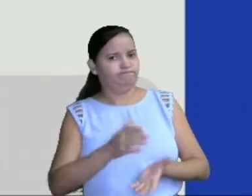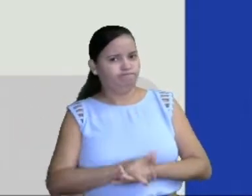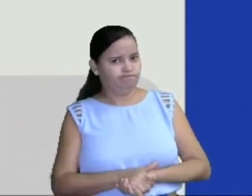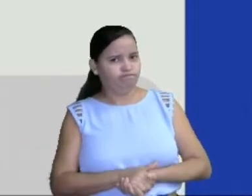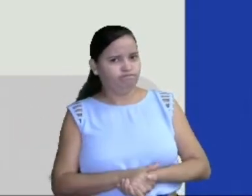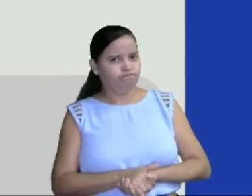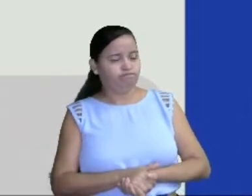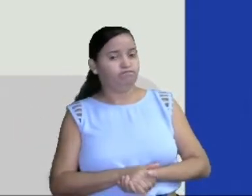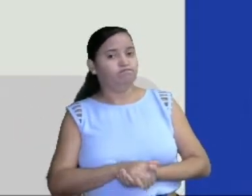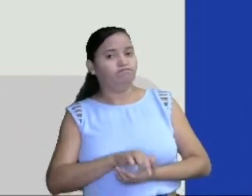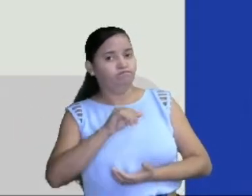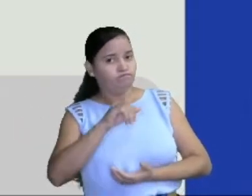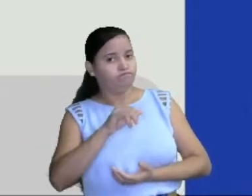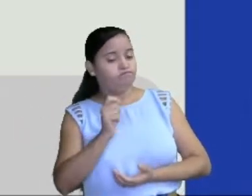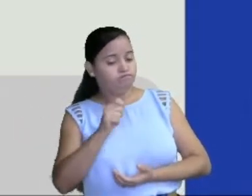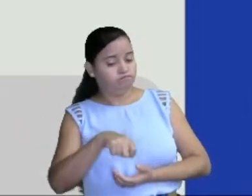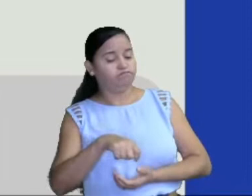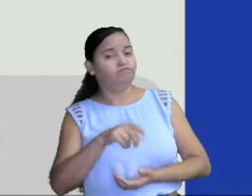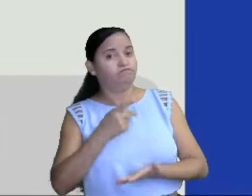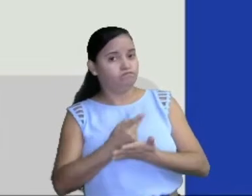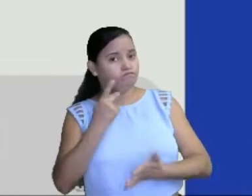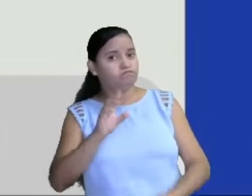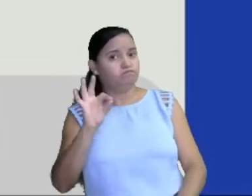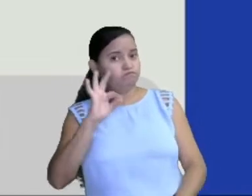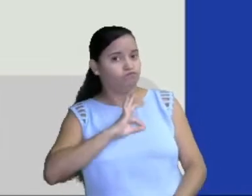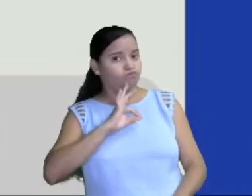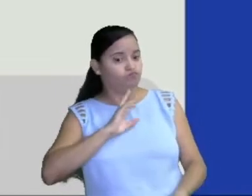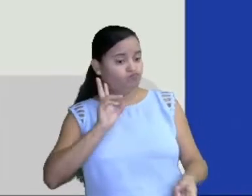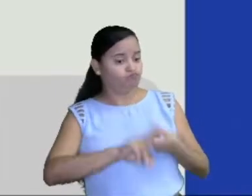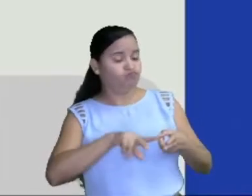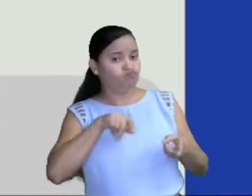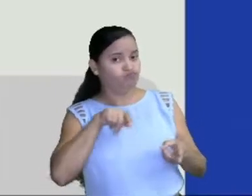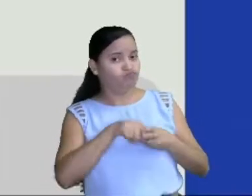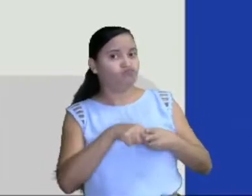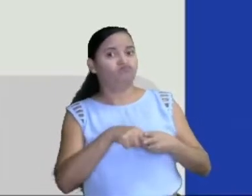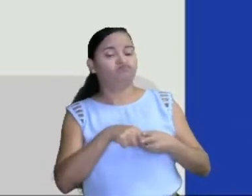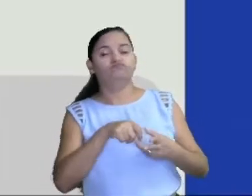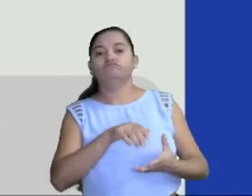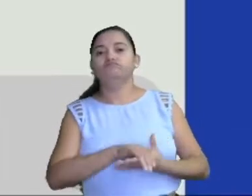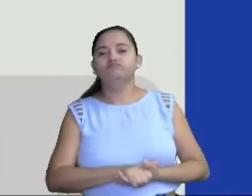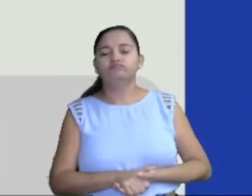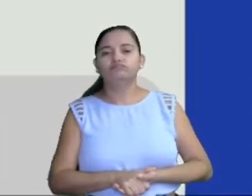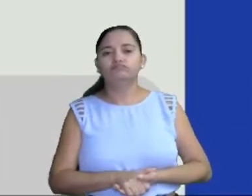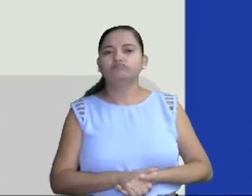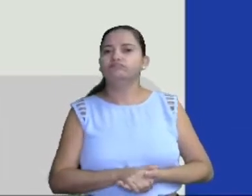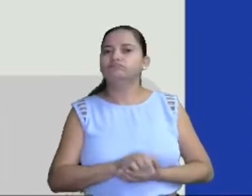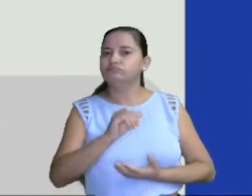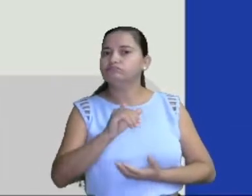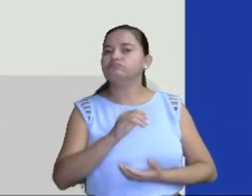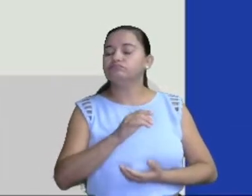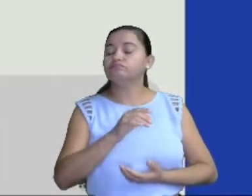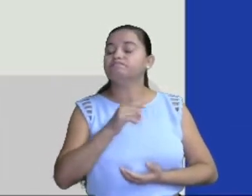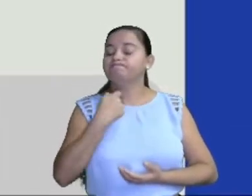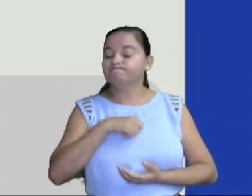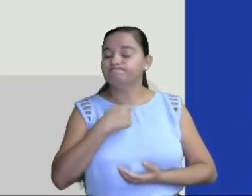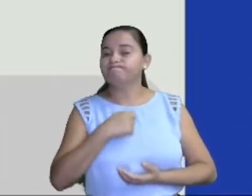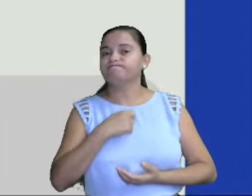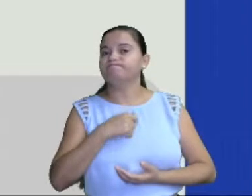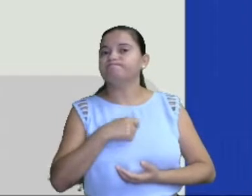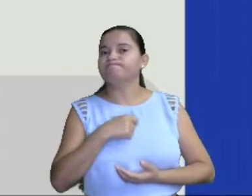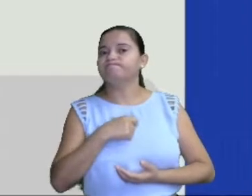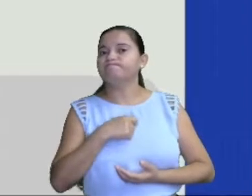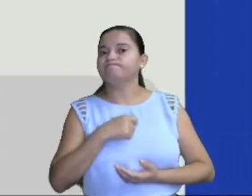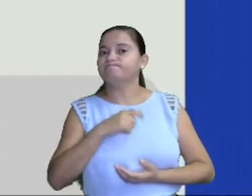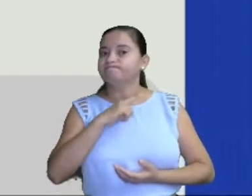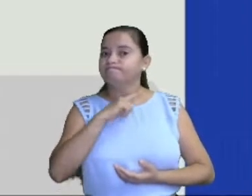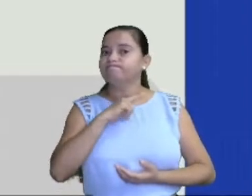infrator pode ser preso. Olha aí. Dessa maneira, como cidadãos, temos o papel de garantir